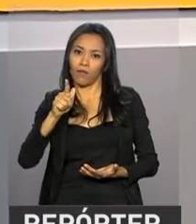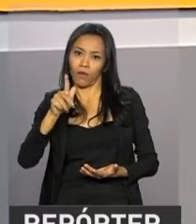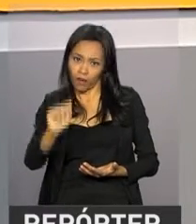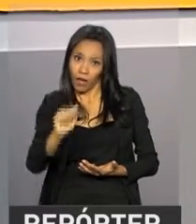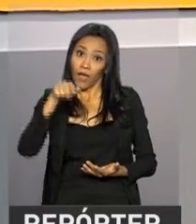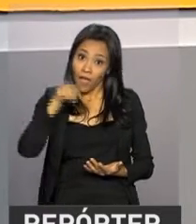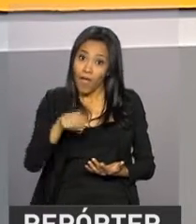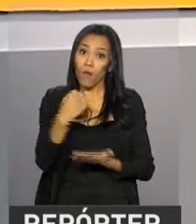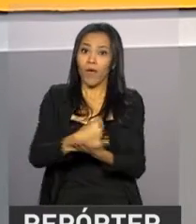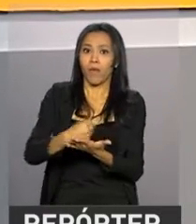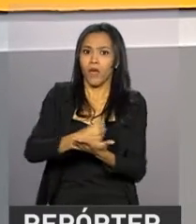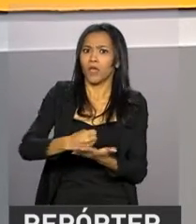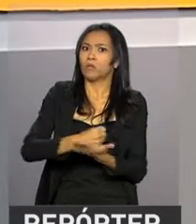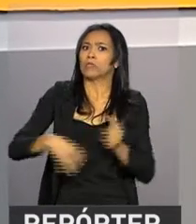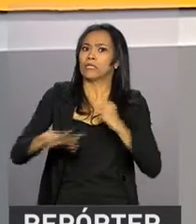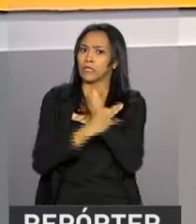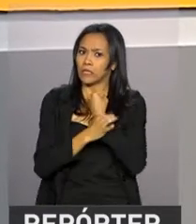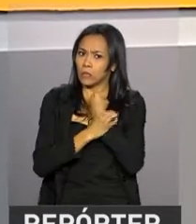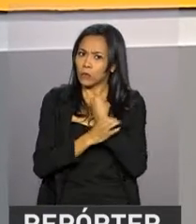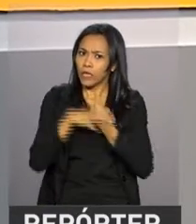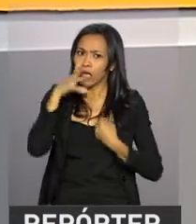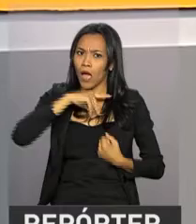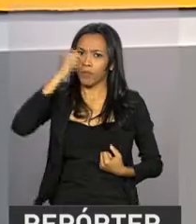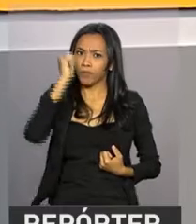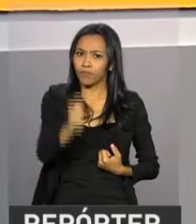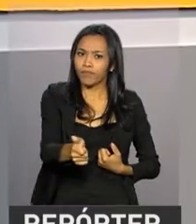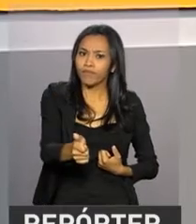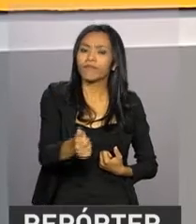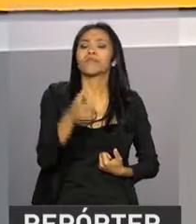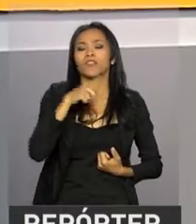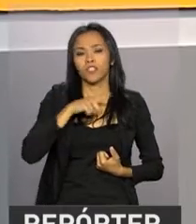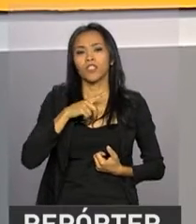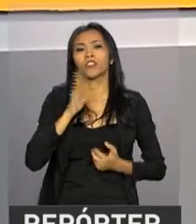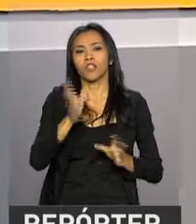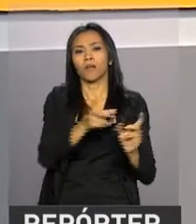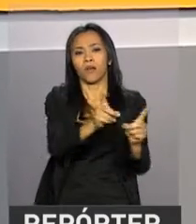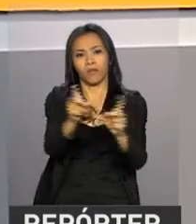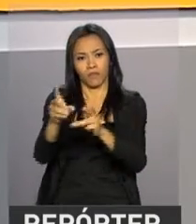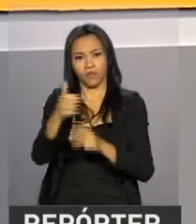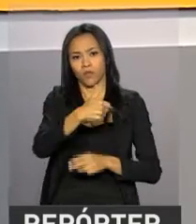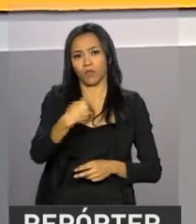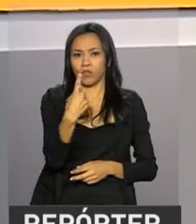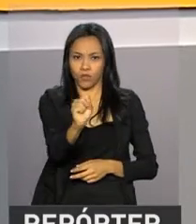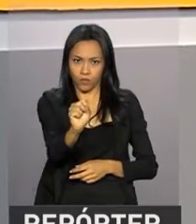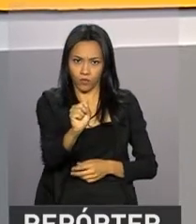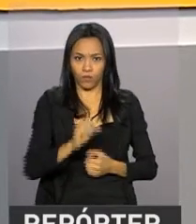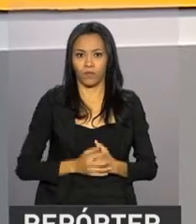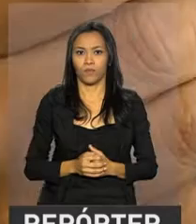mais seguro e de rápida ação esteja disponível já em 2018